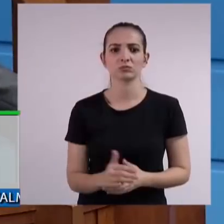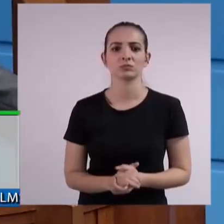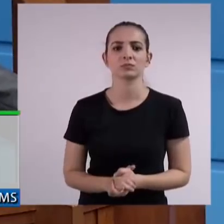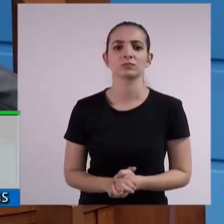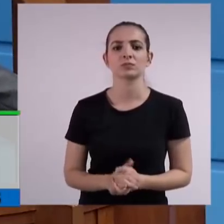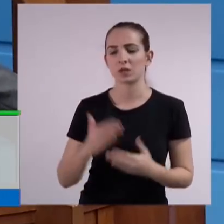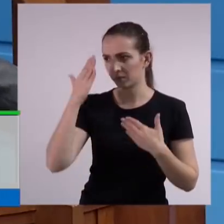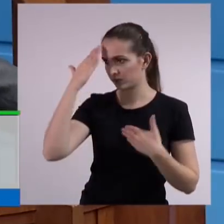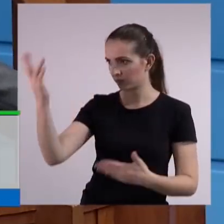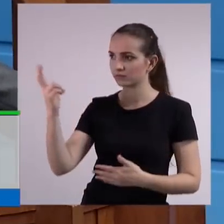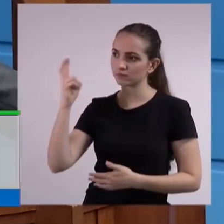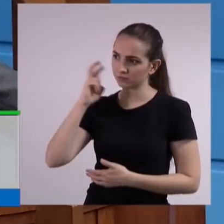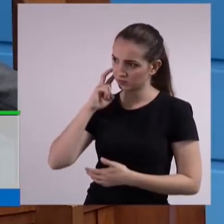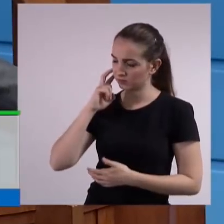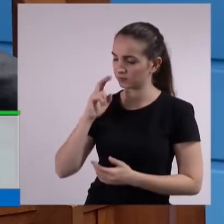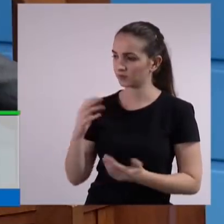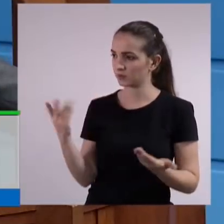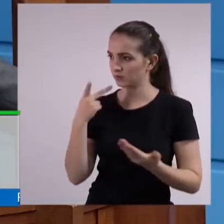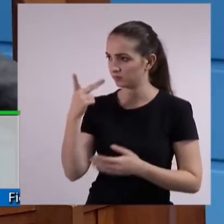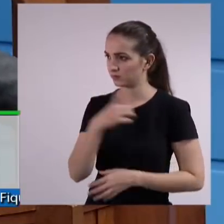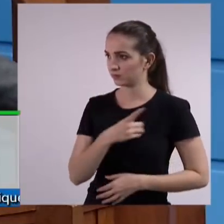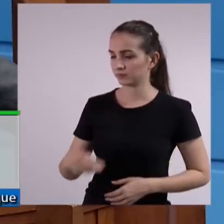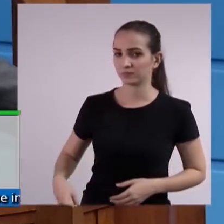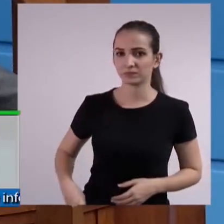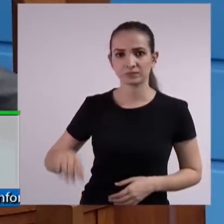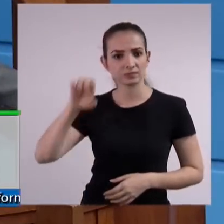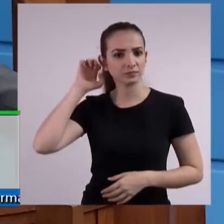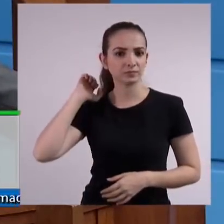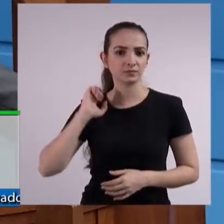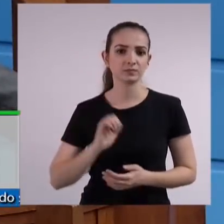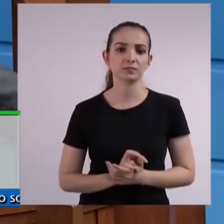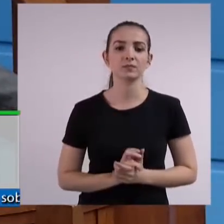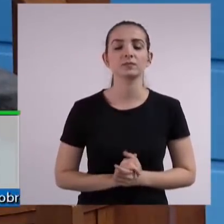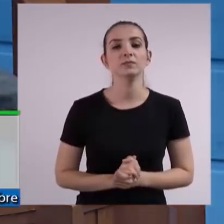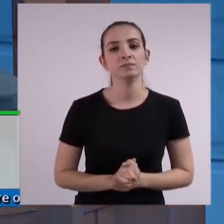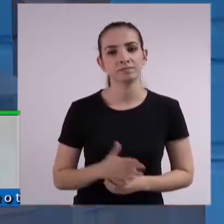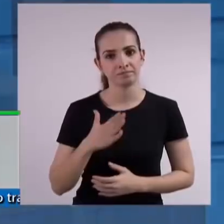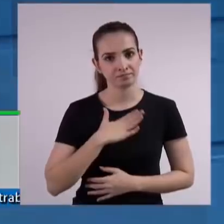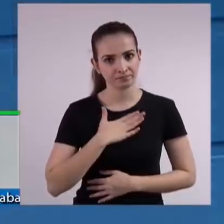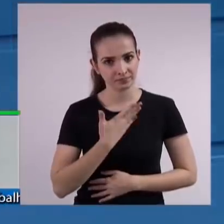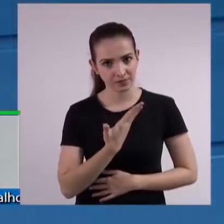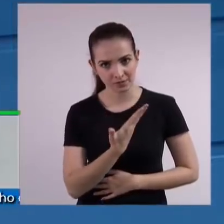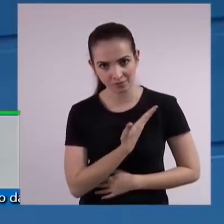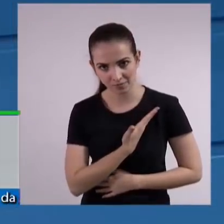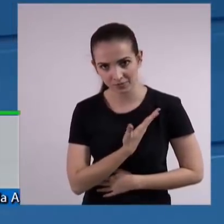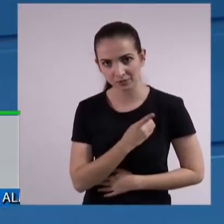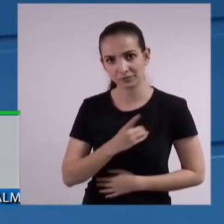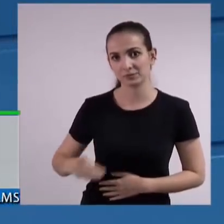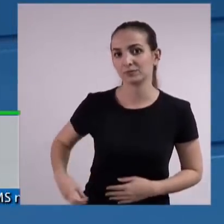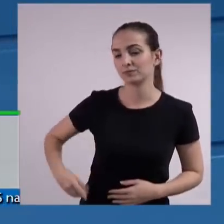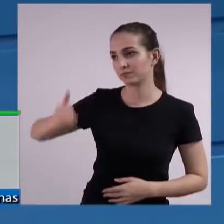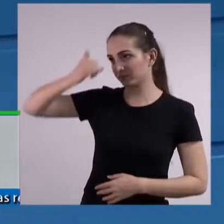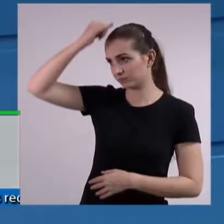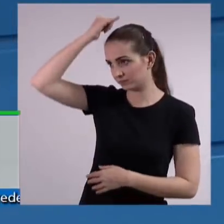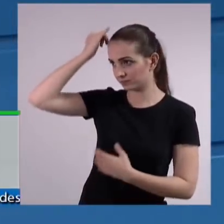Márcio Fernandes. Com a palavra, ilustre deputado Eduardo Rocha. Meu amigo deputado Júnior